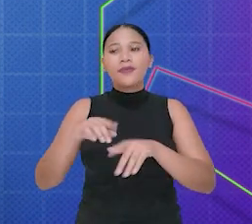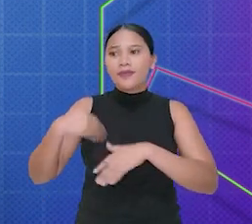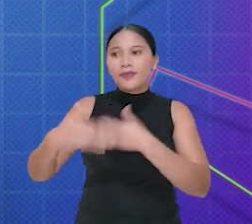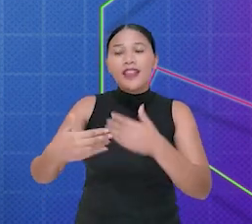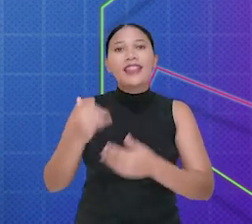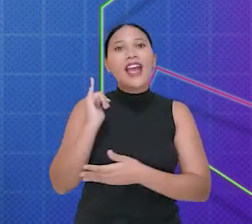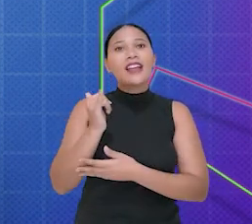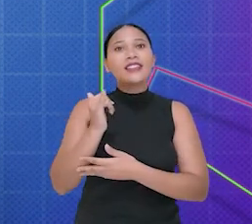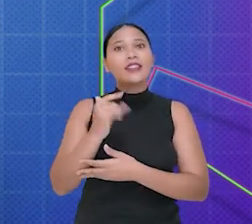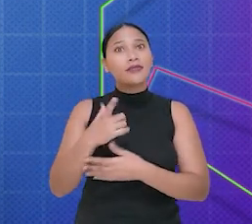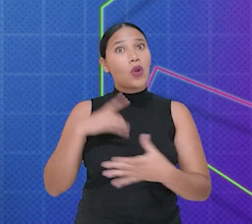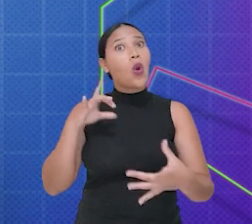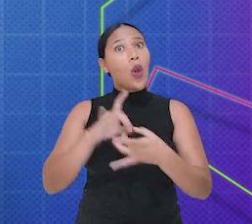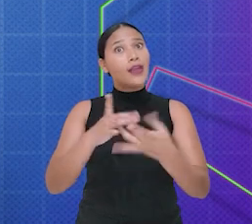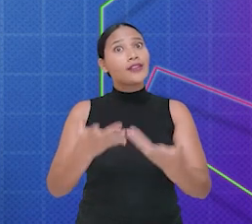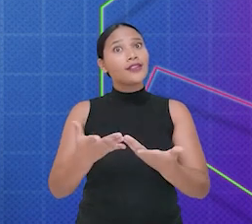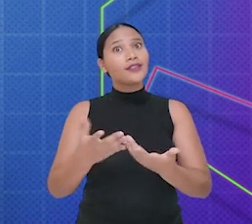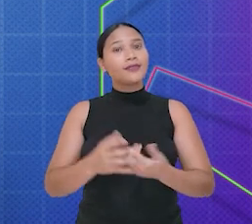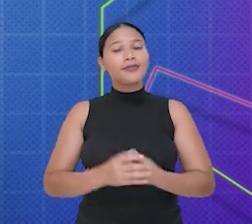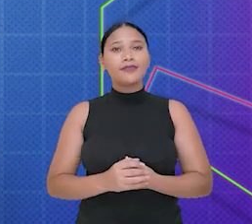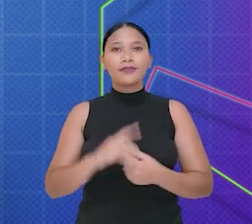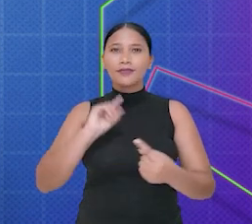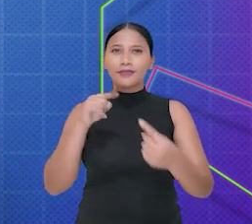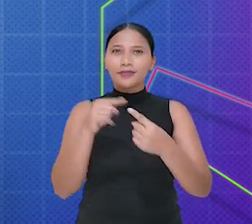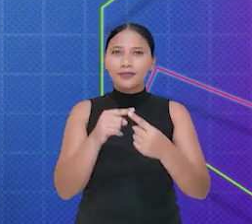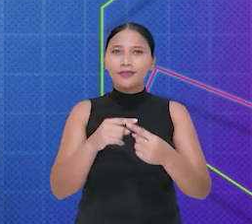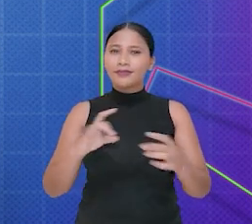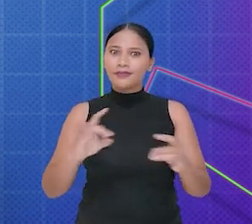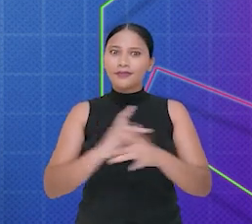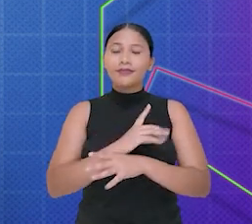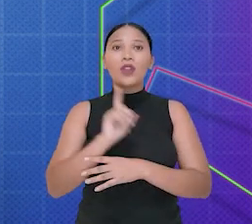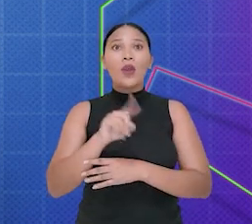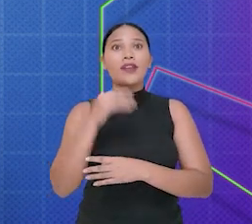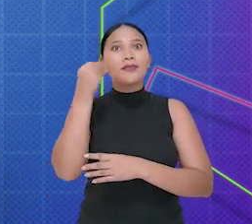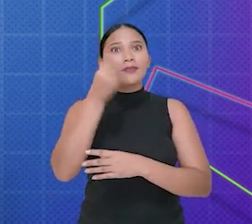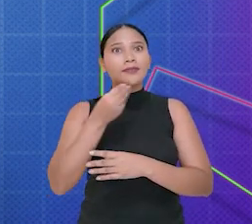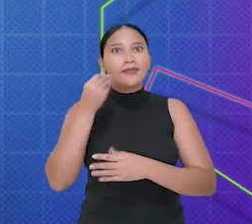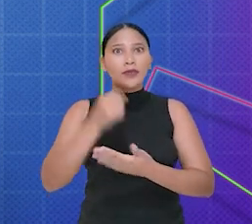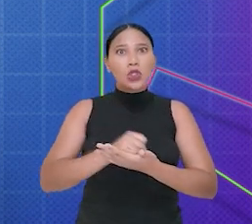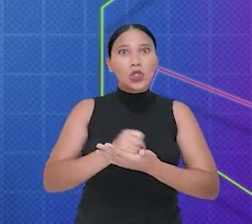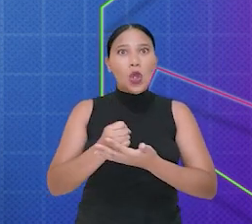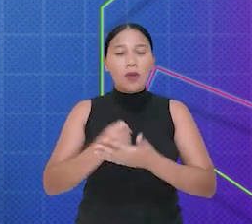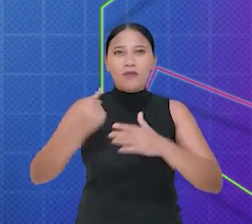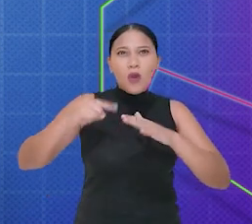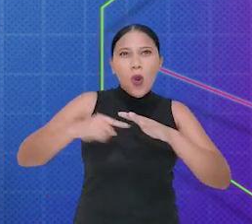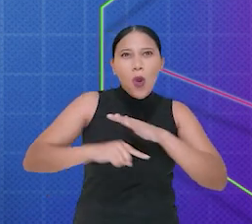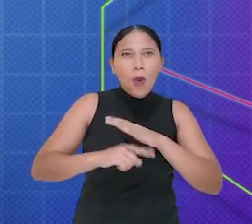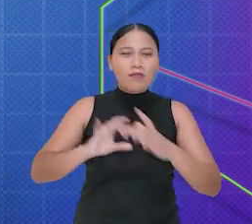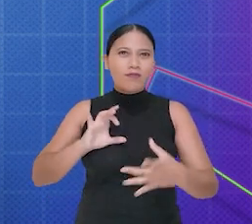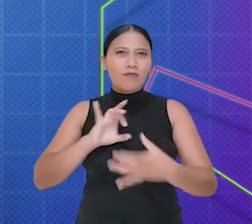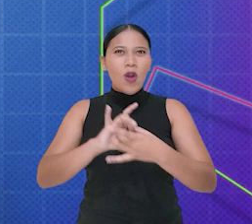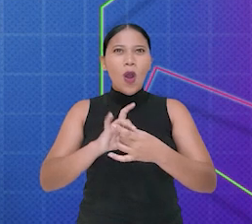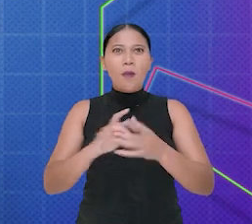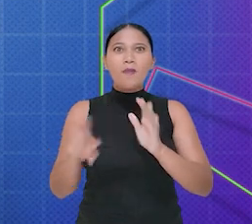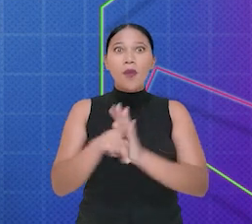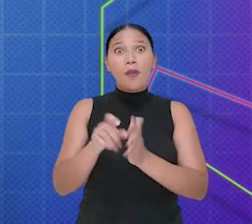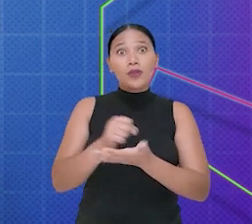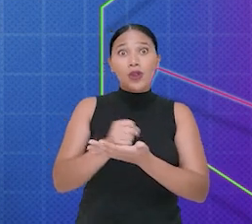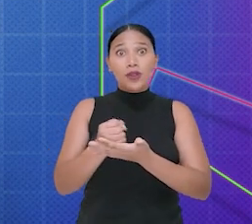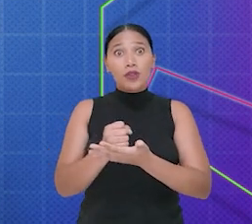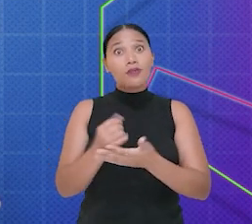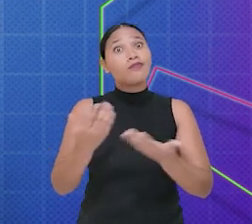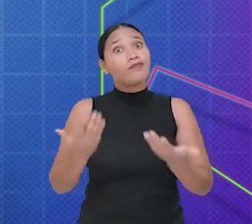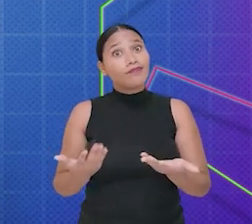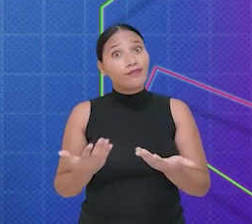e desenvolver a narrativa de maneira coerente. O objetivo final é criar uma experiência de jogo imersiva e envolvente para o